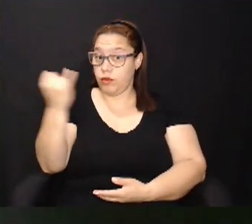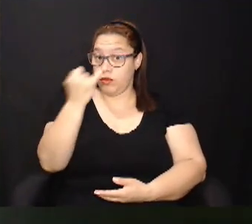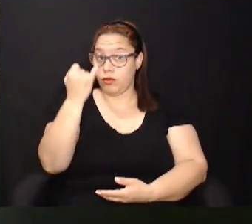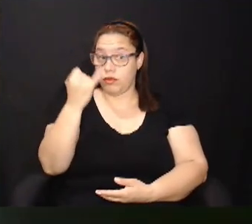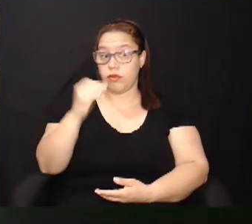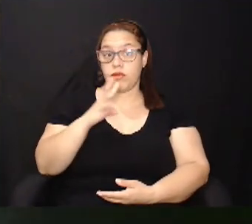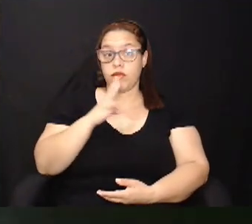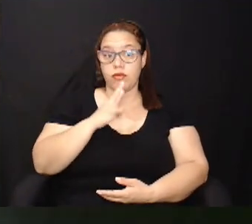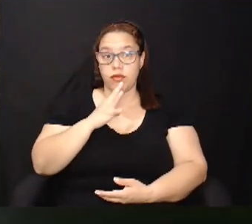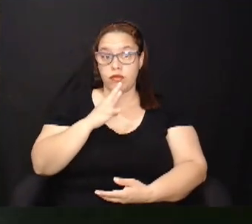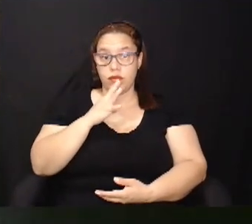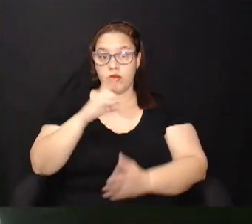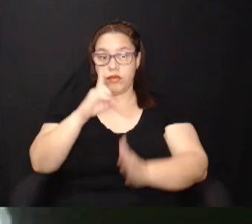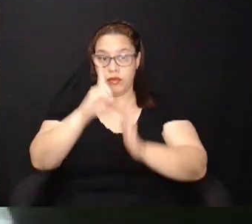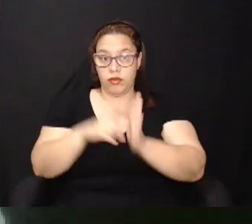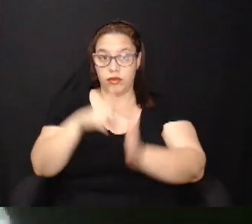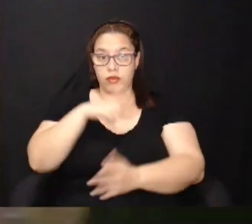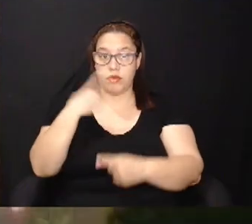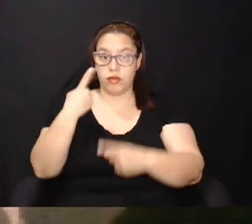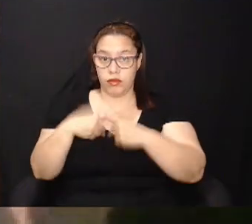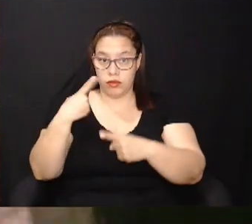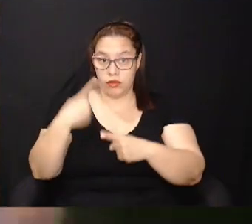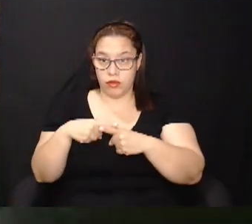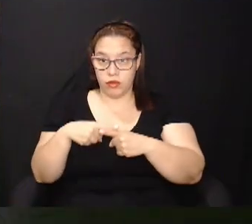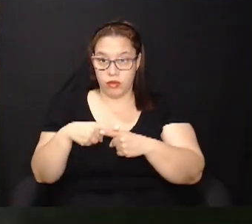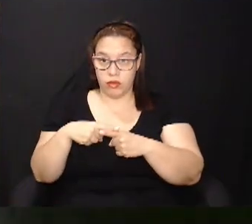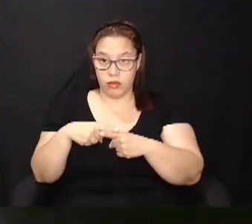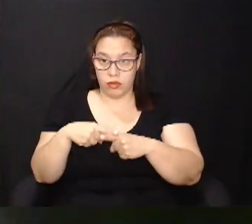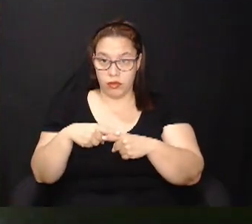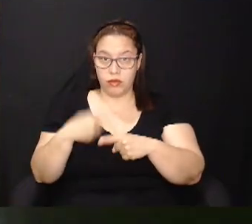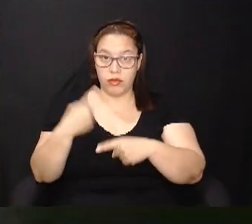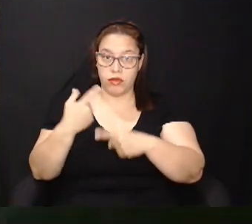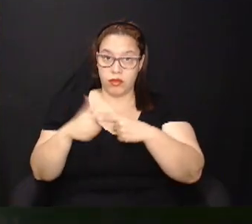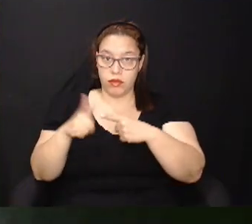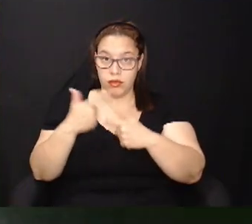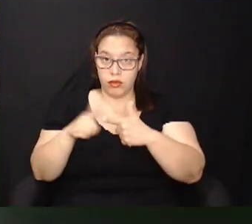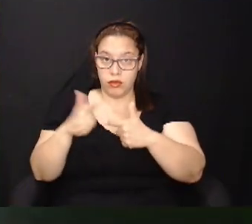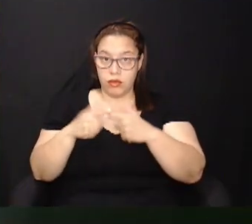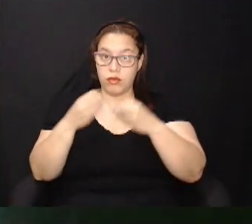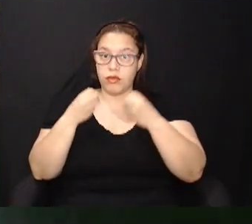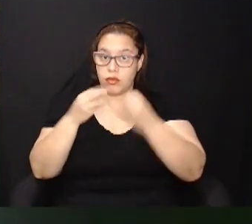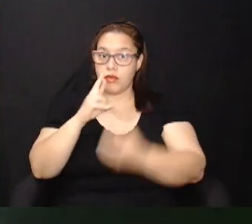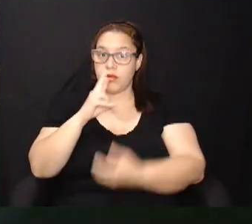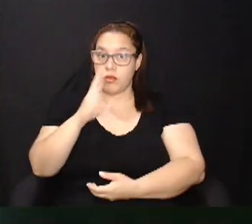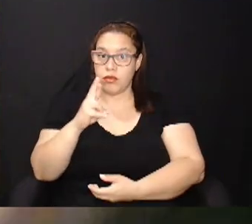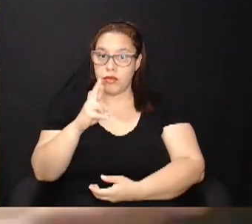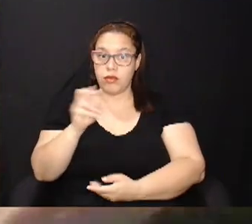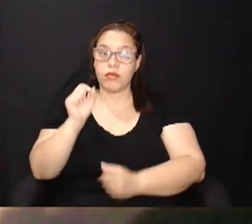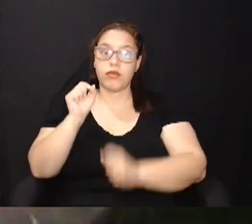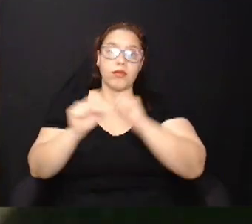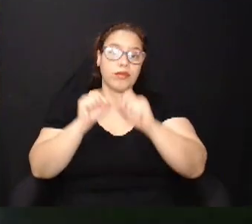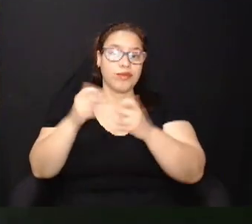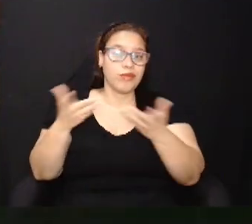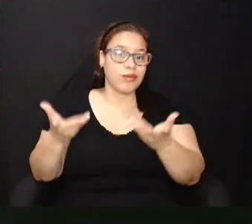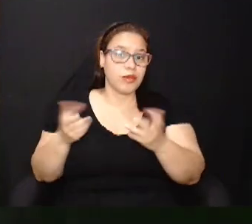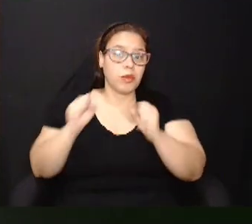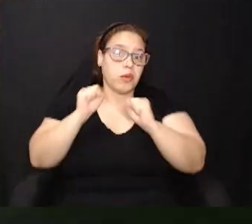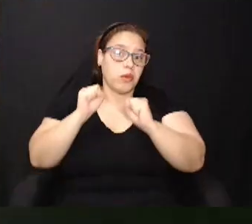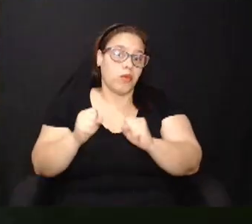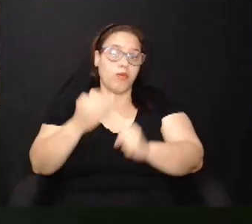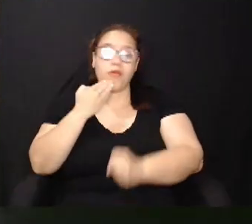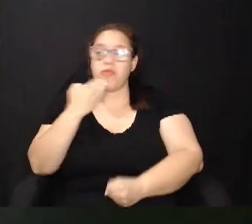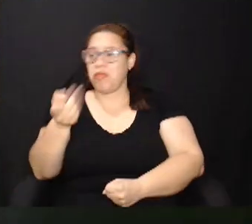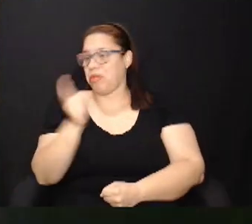direitos que têm. Por quê? Porque quando eles tiverem algum problema, eles têm que saber como resolver, têm que saber o que fazer, têm que saber até o que eles podem exigir, o que não